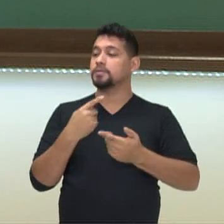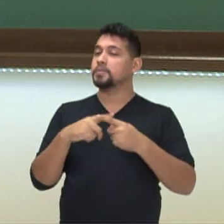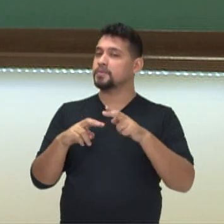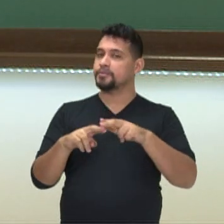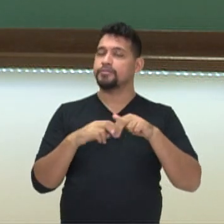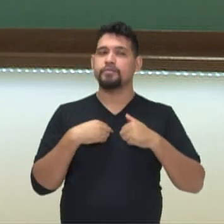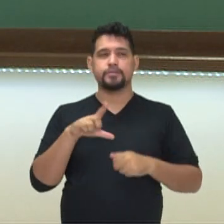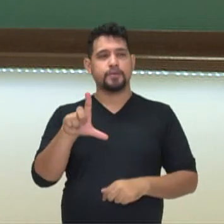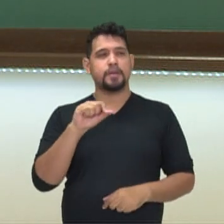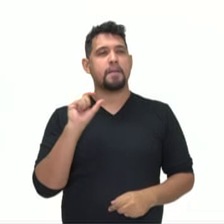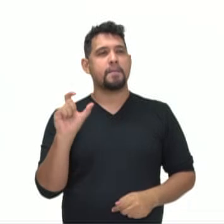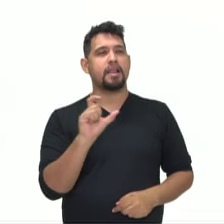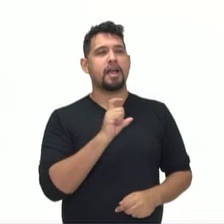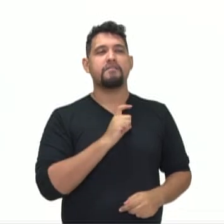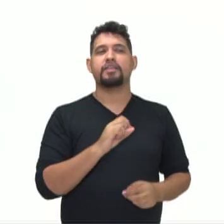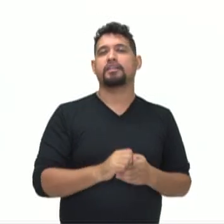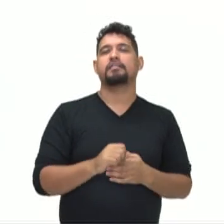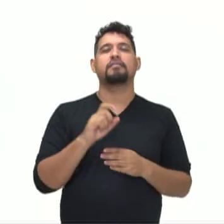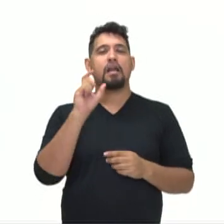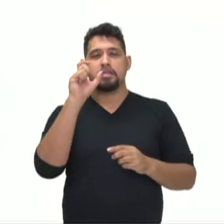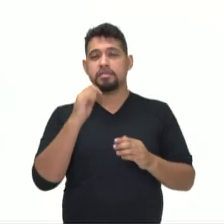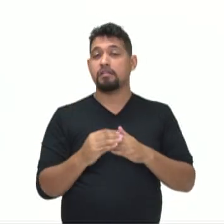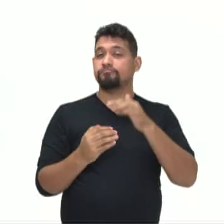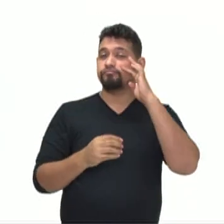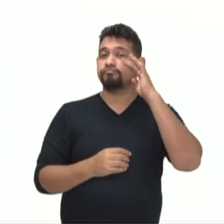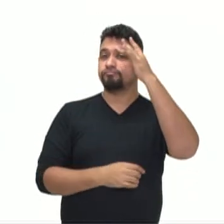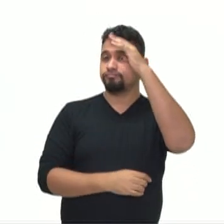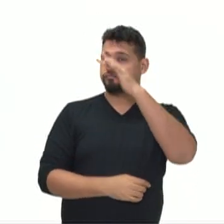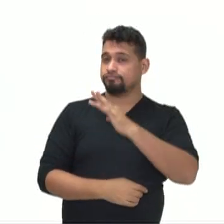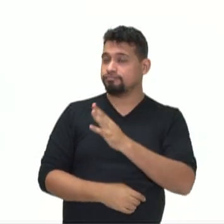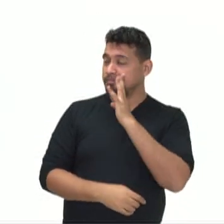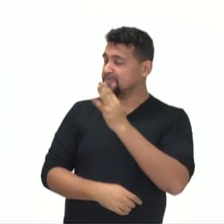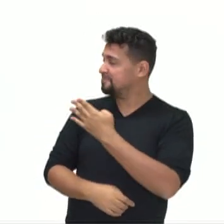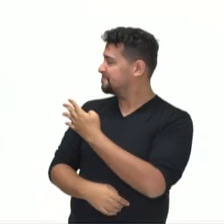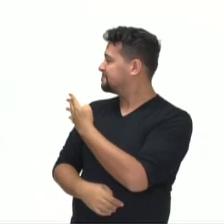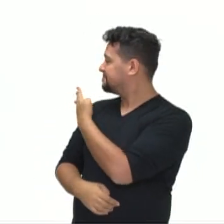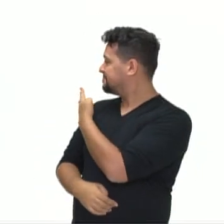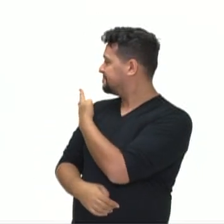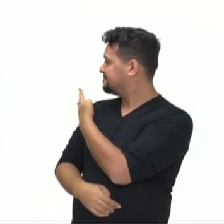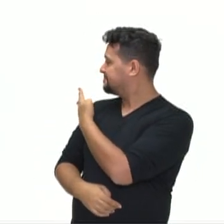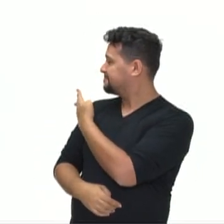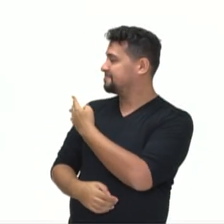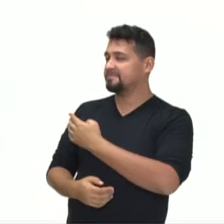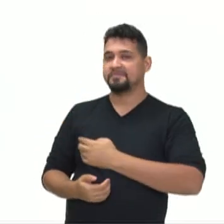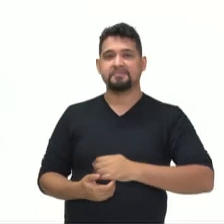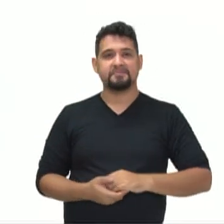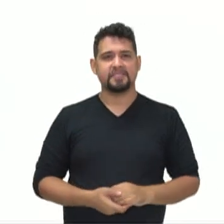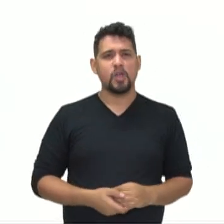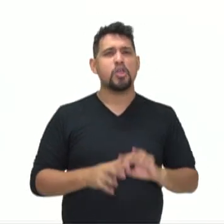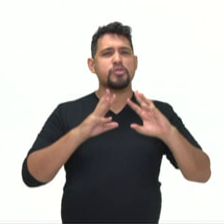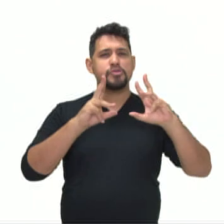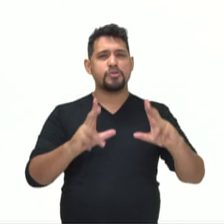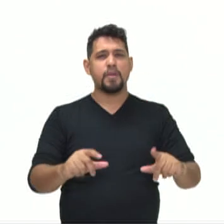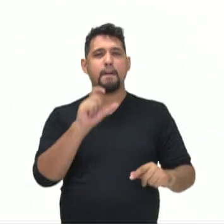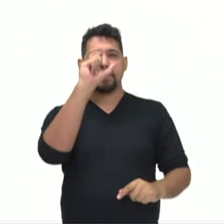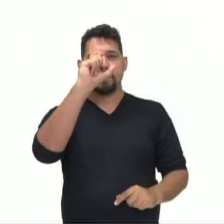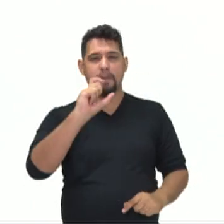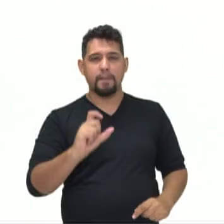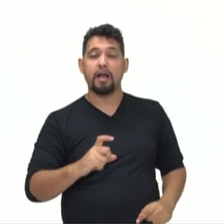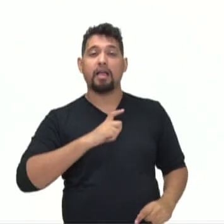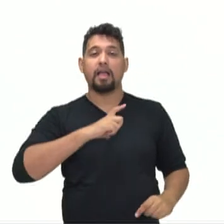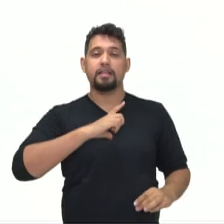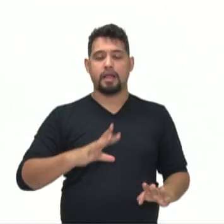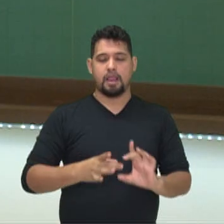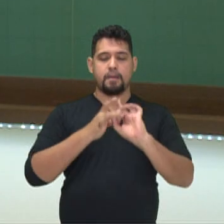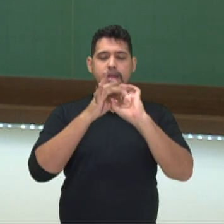como solidariedade, irmandade, emoção, bondade, identidade, alegria. Tudo isso ligado à